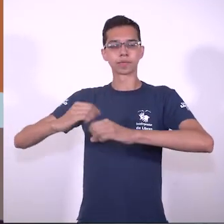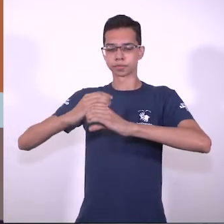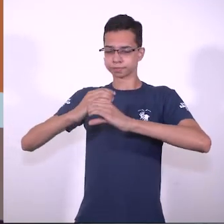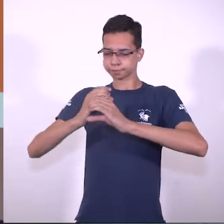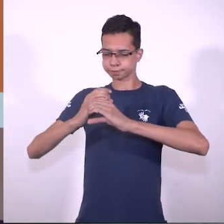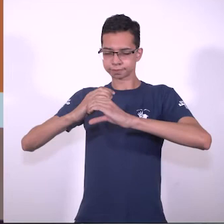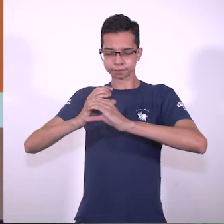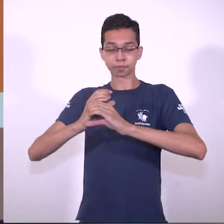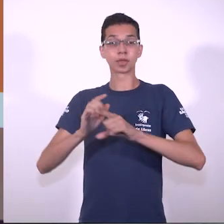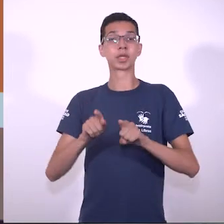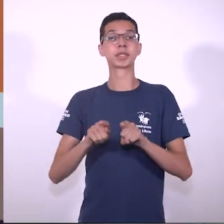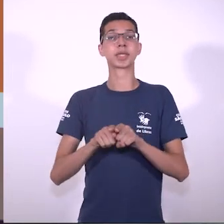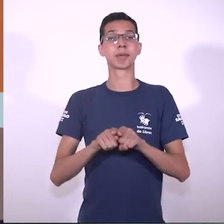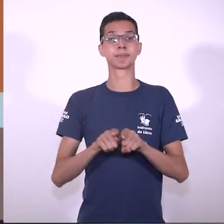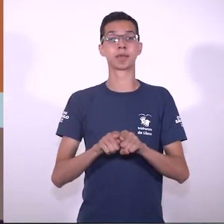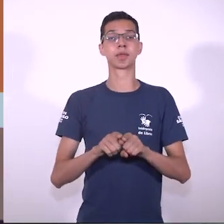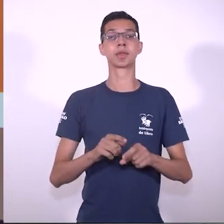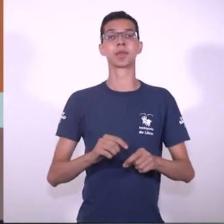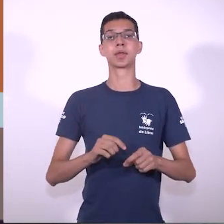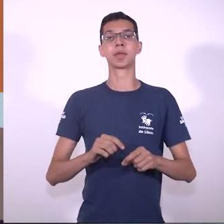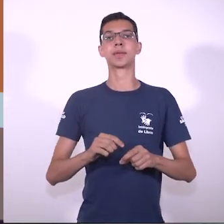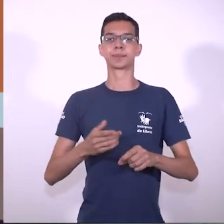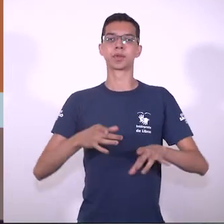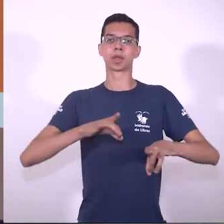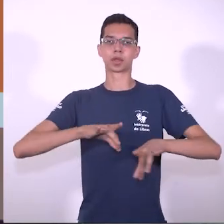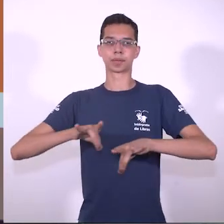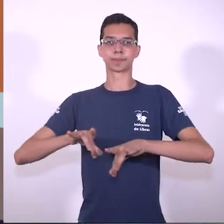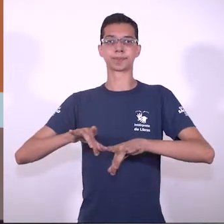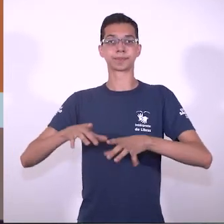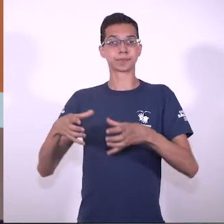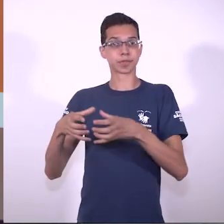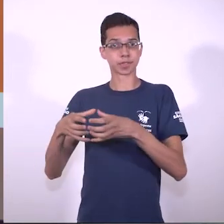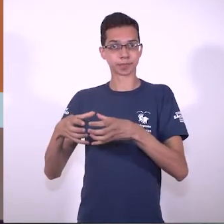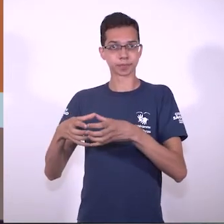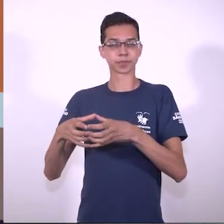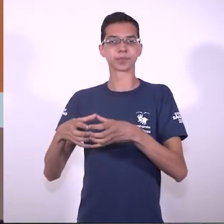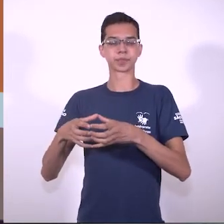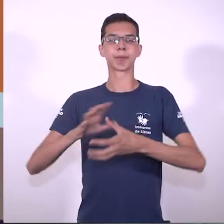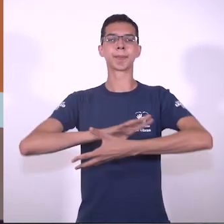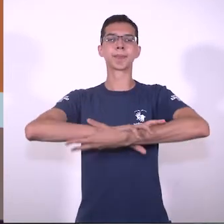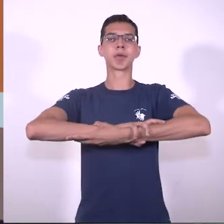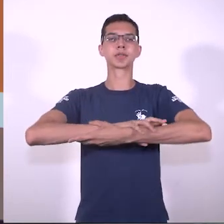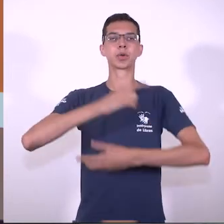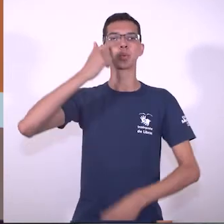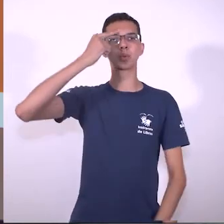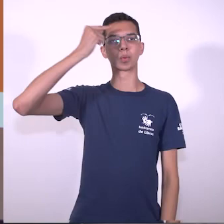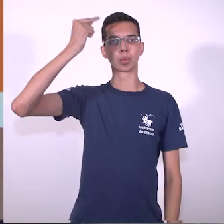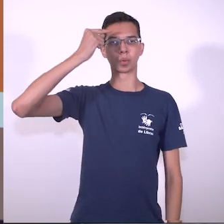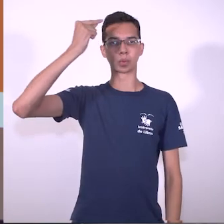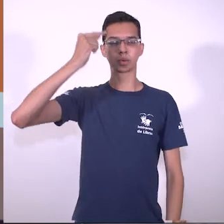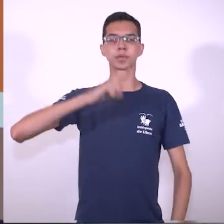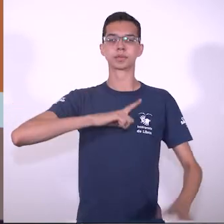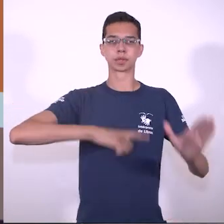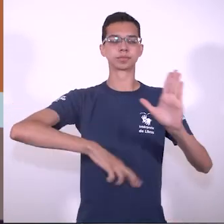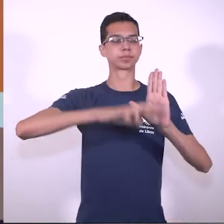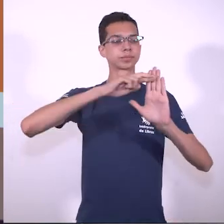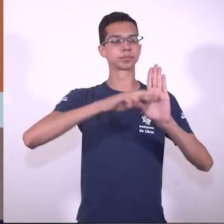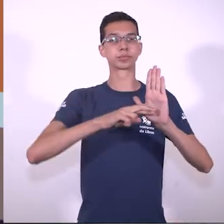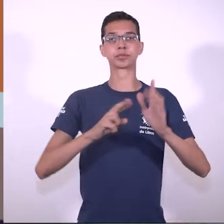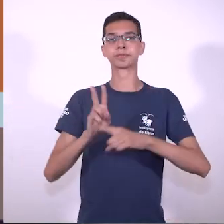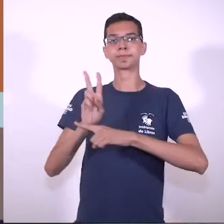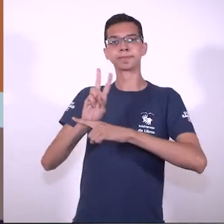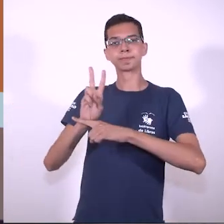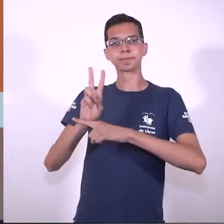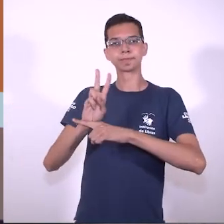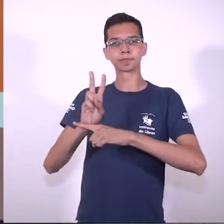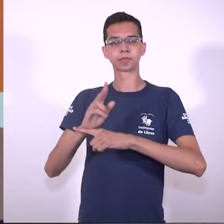juntamente com universidades parceiras, montou esse protocolo para monitorarmos os pacientes COVID na